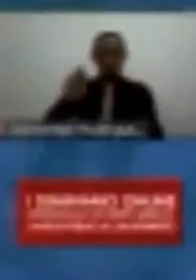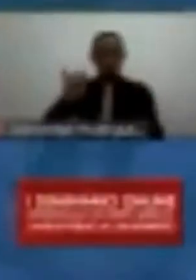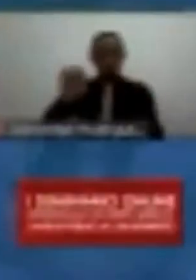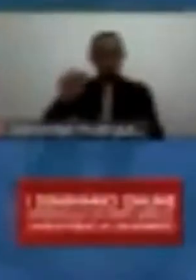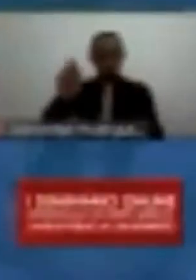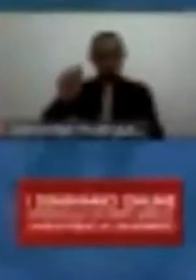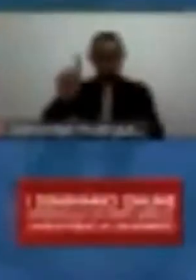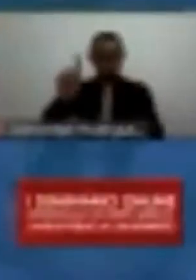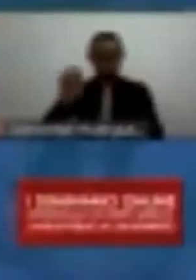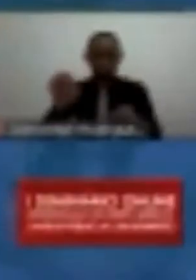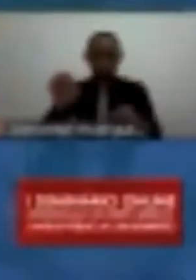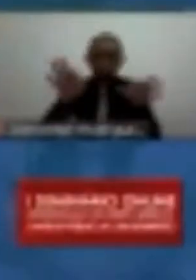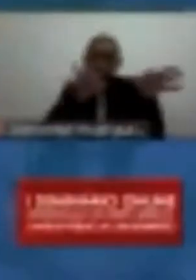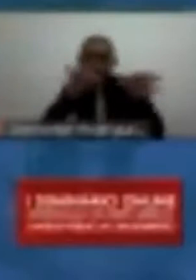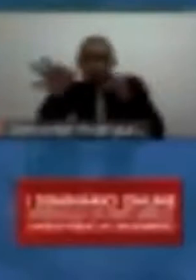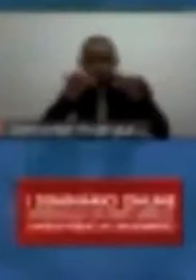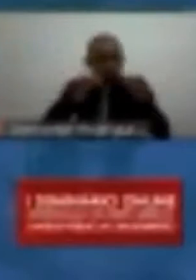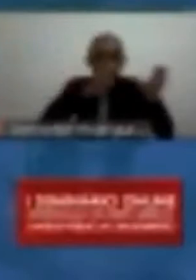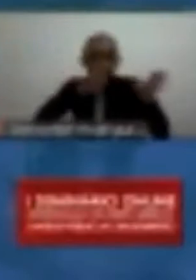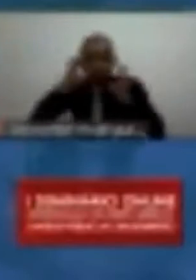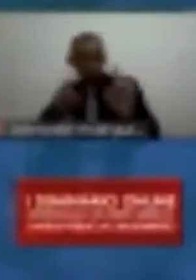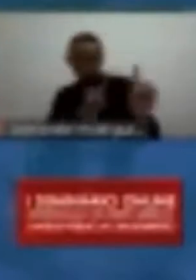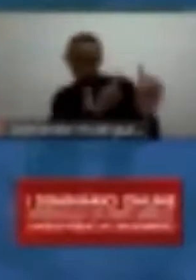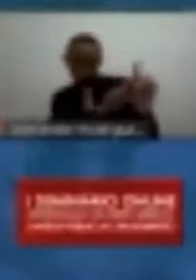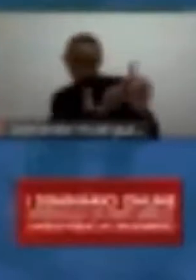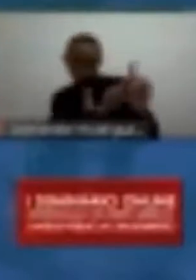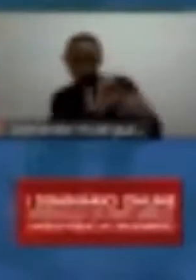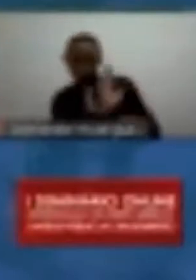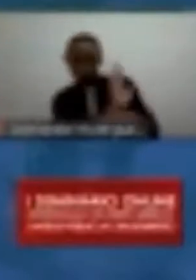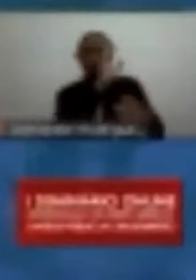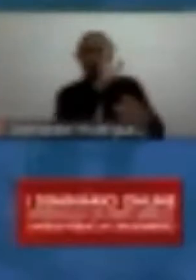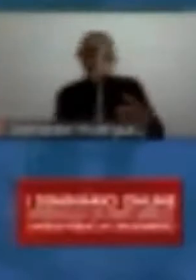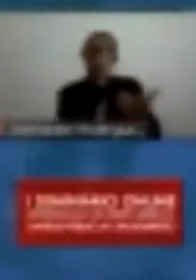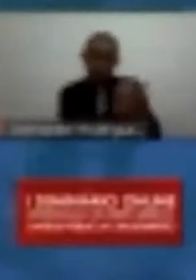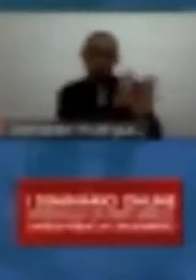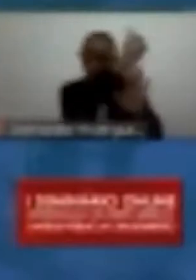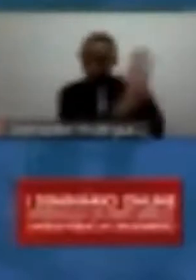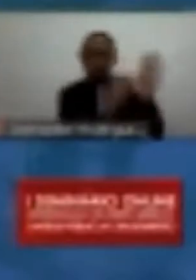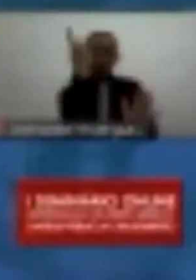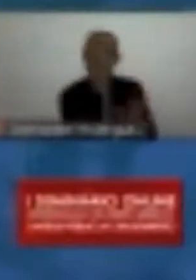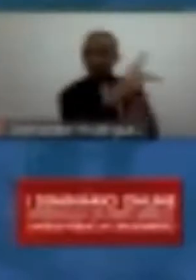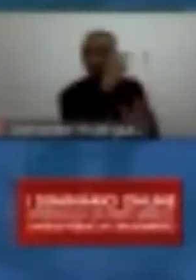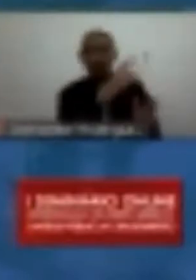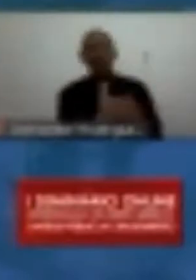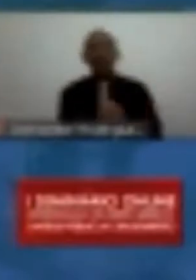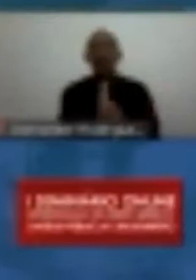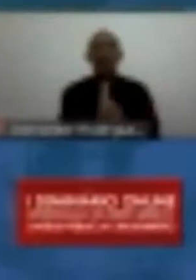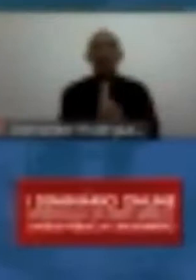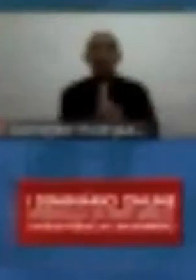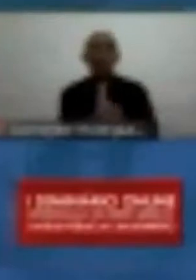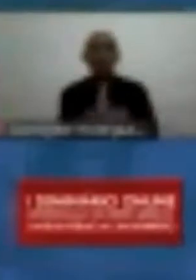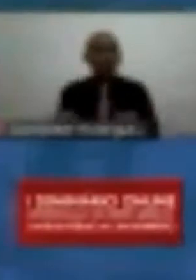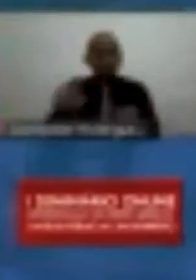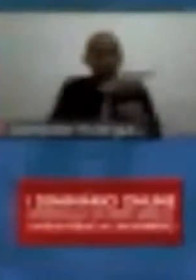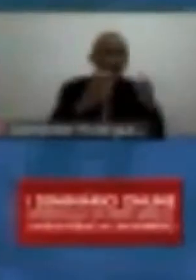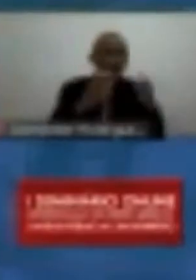na melhora da gestão do paciente do ponto de vista do respeito à sua autonomia e às suas decisões. Então, para aqueles que têm